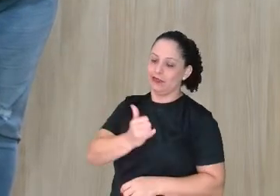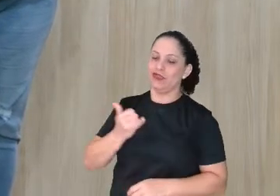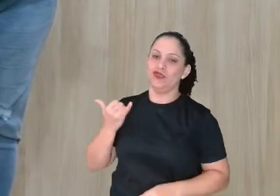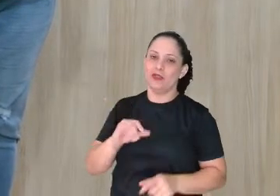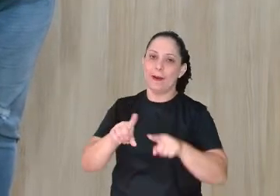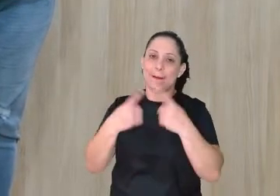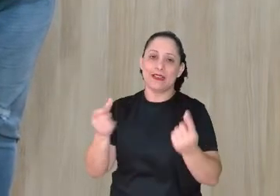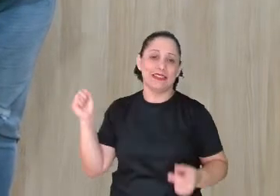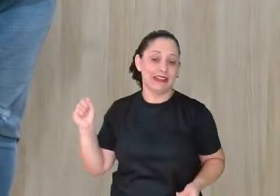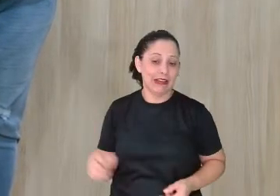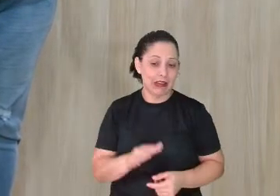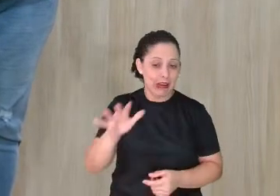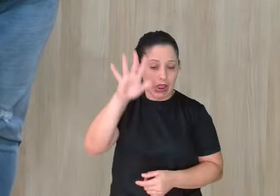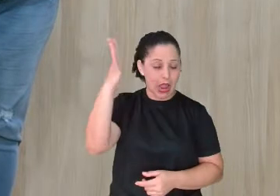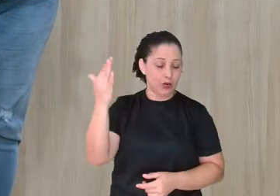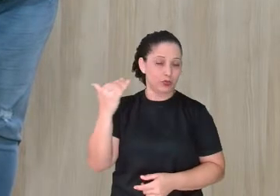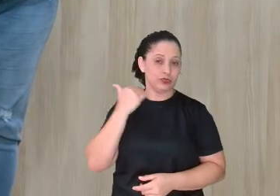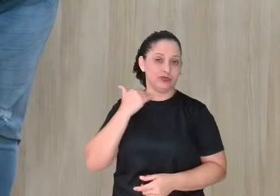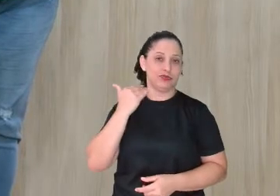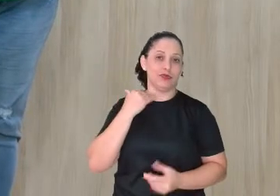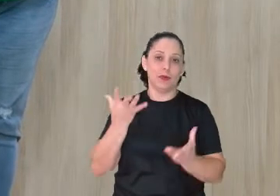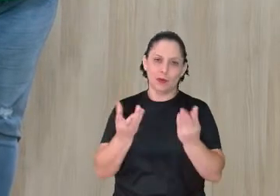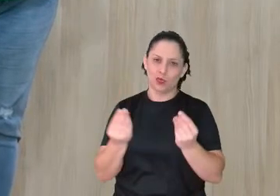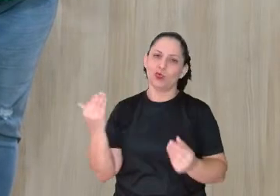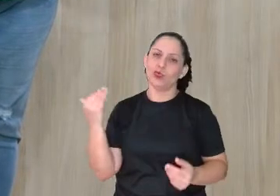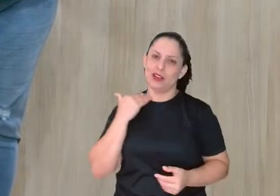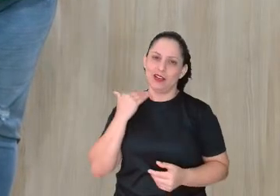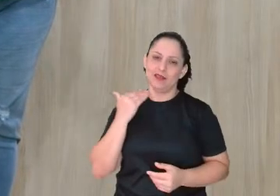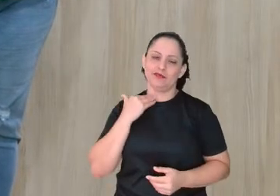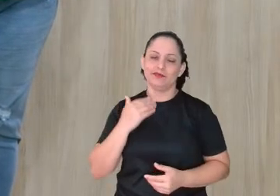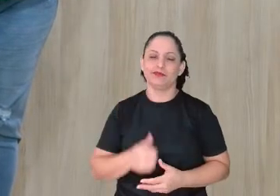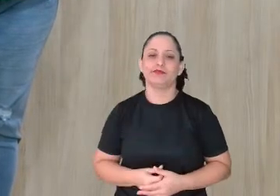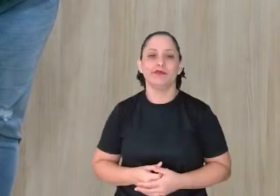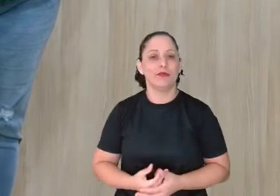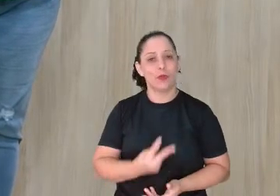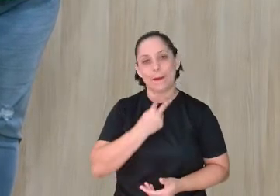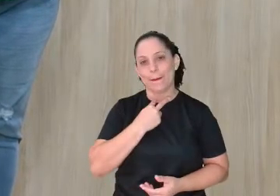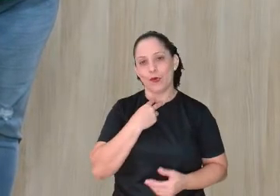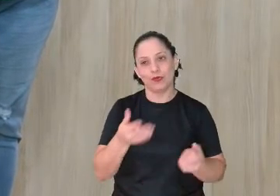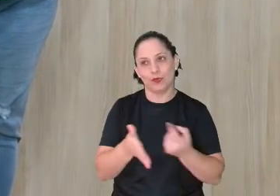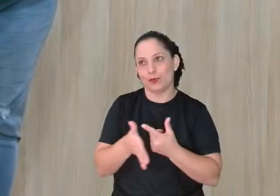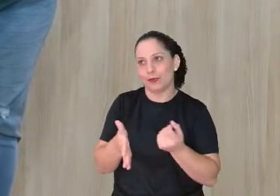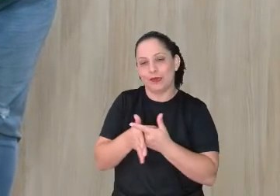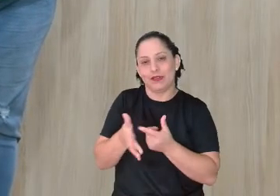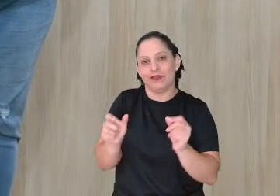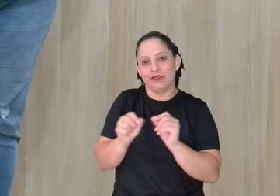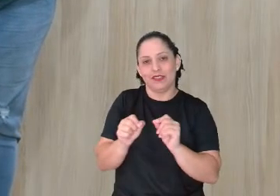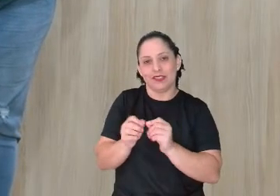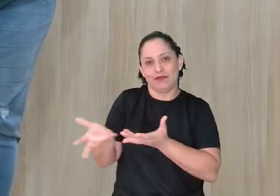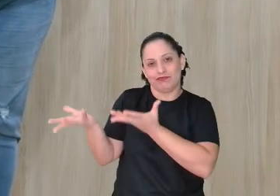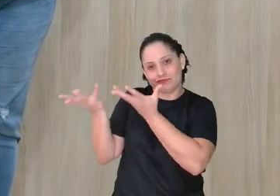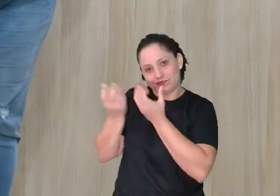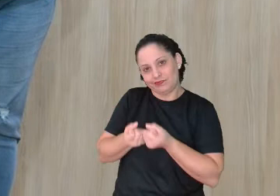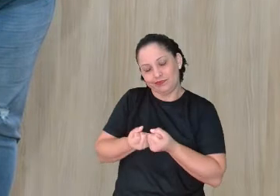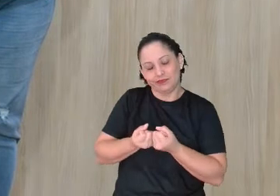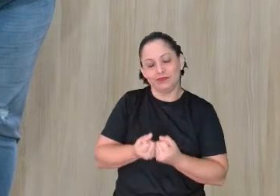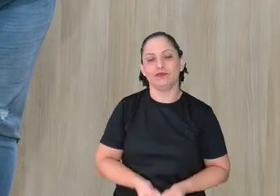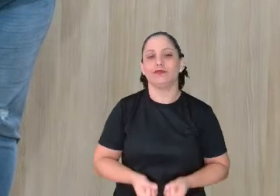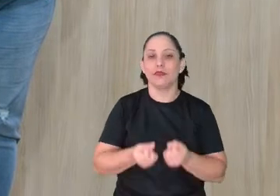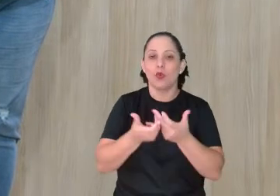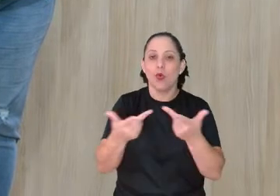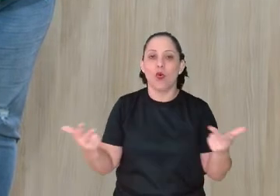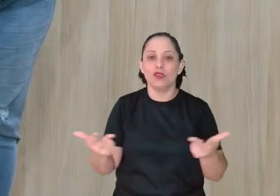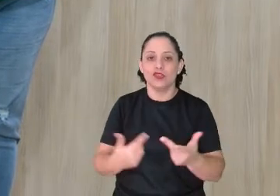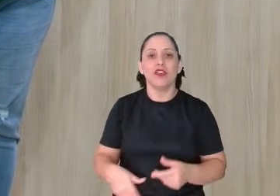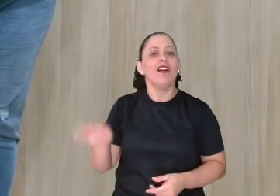ainda é uma coisa cara, né? Não dá para todo mundo fazer. Então, são coisas